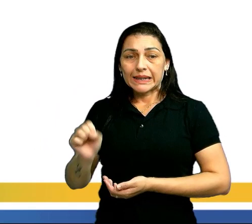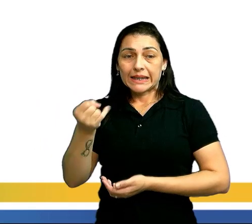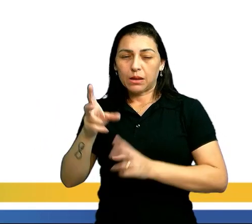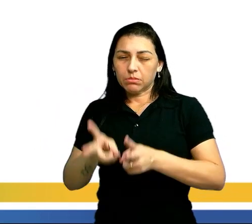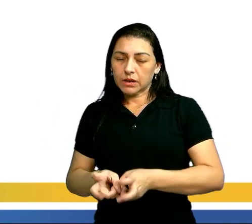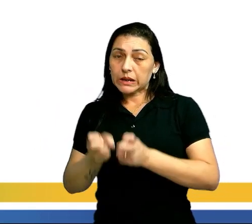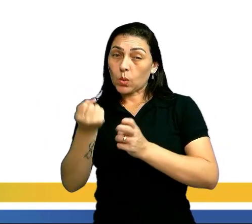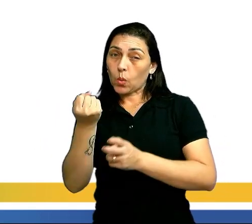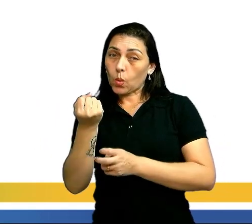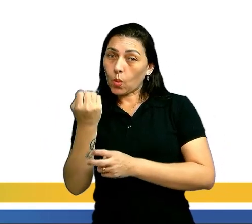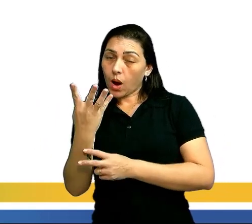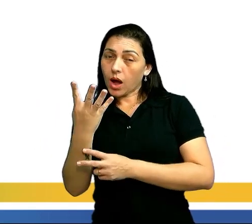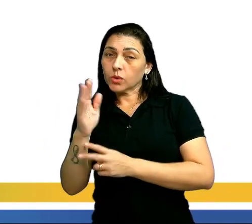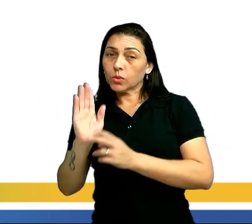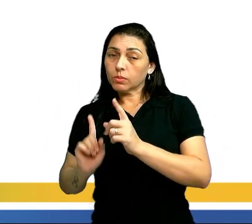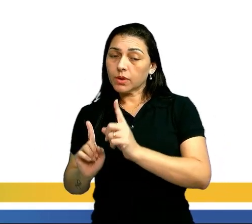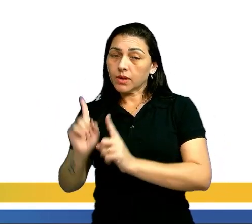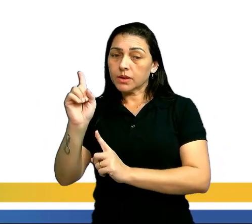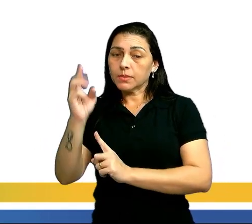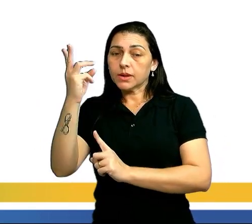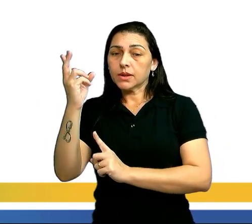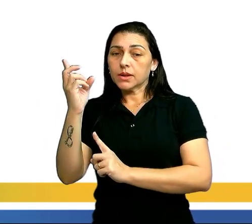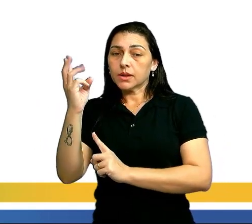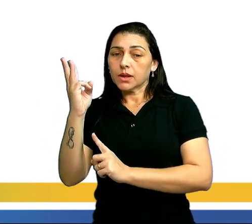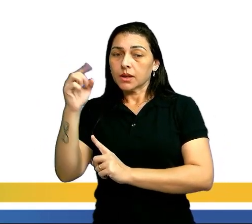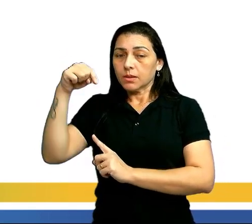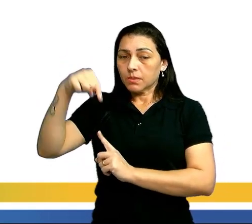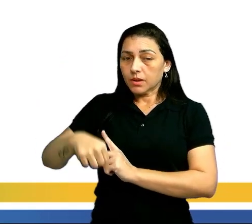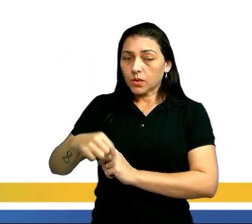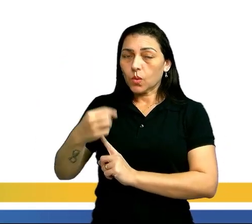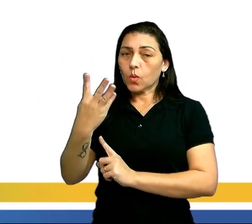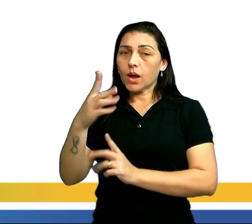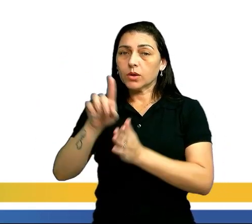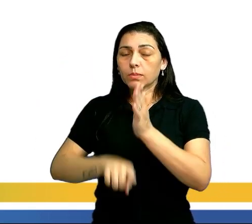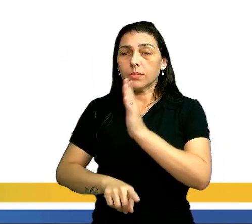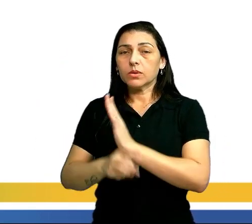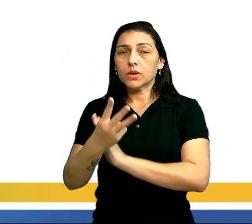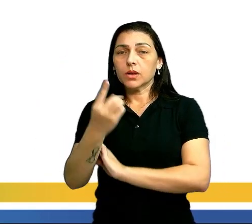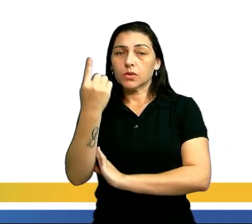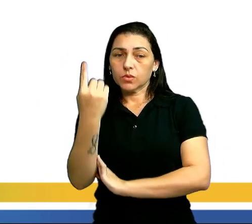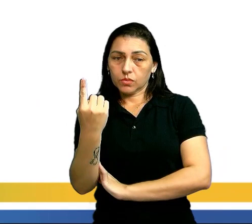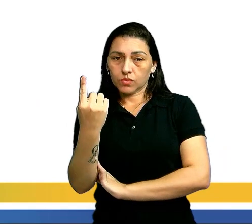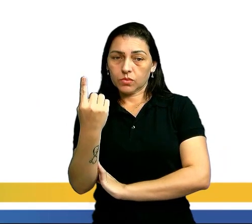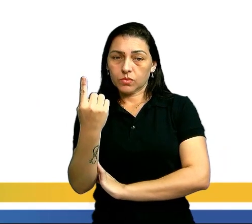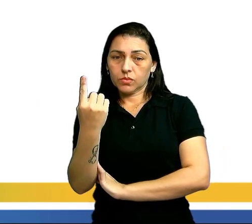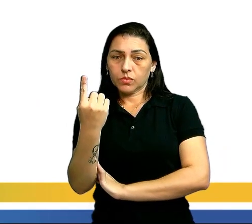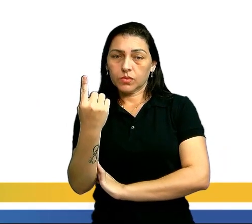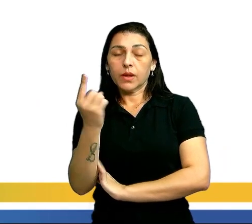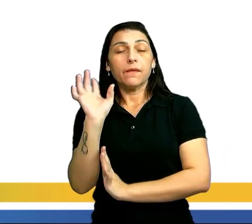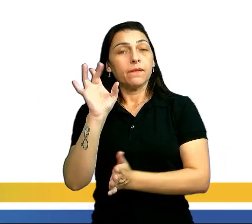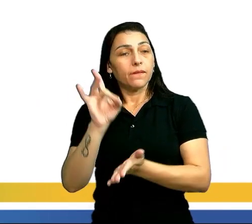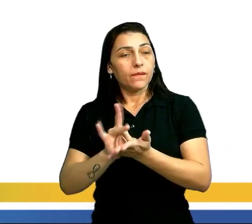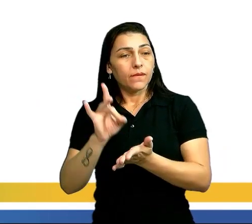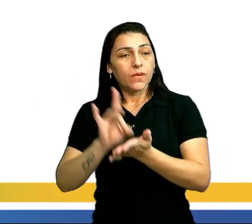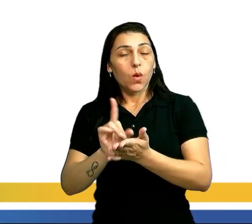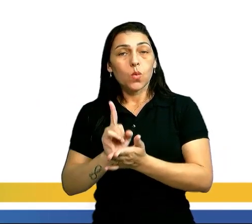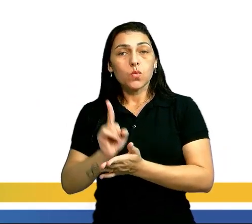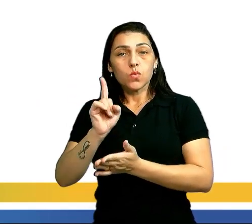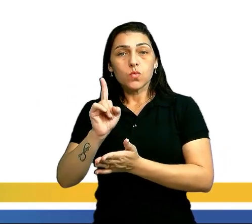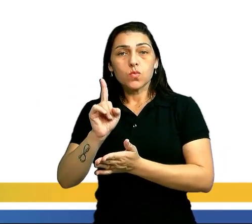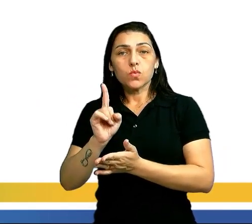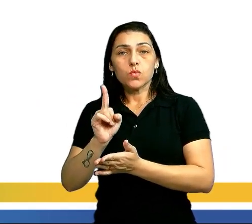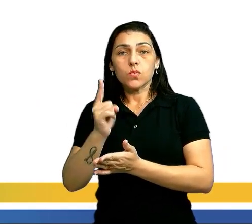ele vai 4 unidades para cima e 3 para baixo, 4 menos 3, 1. Então, ele foi, na verdade, 1 para